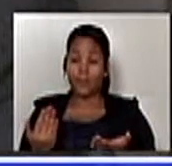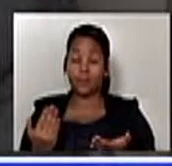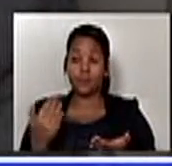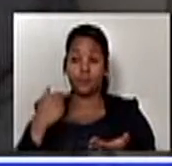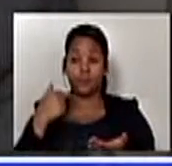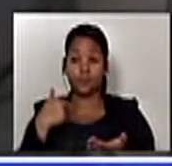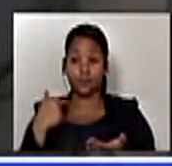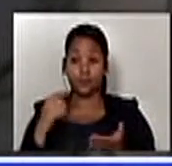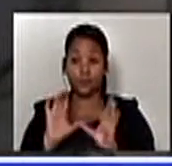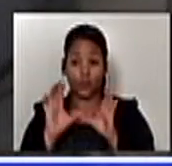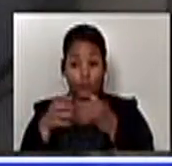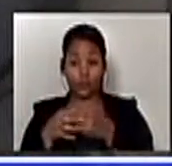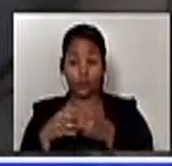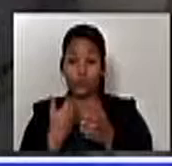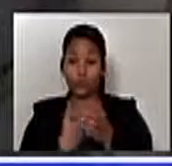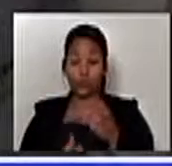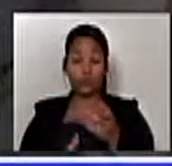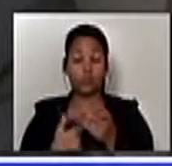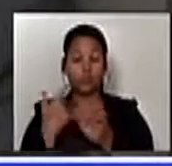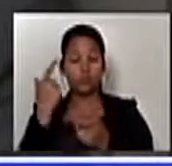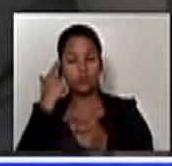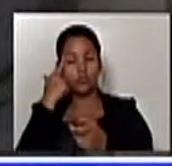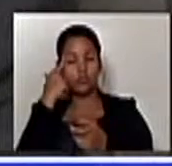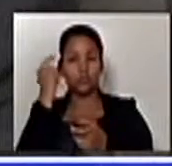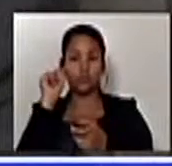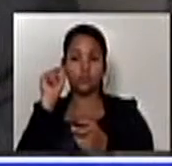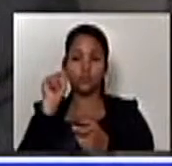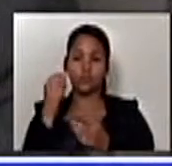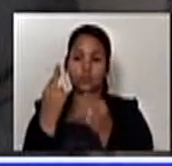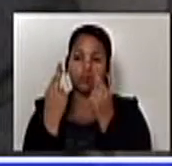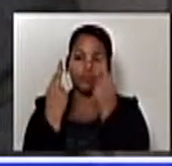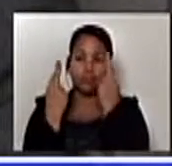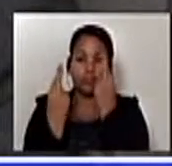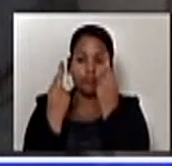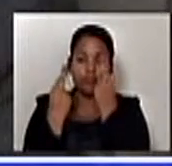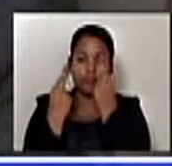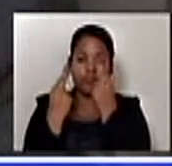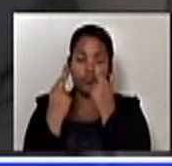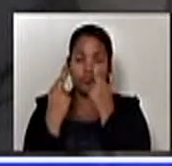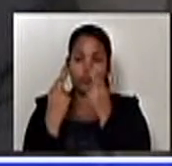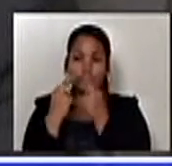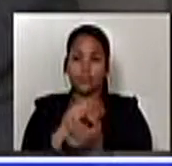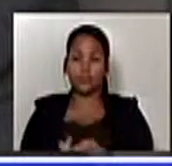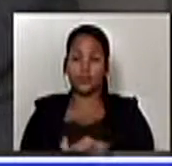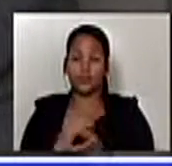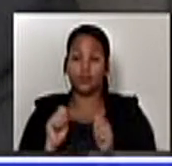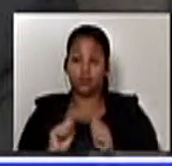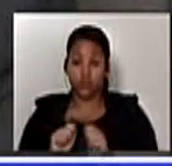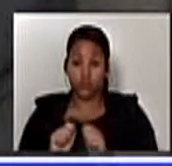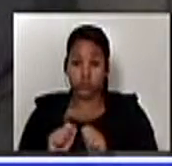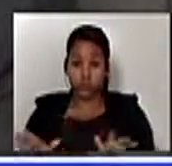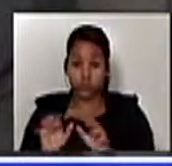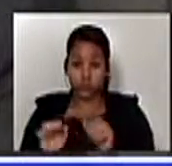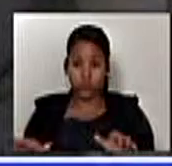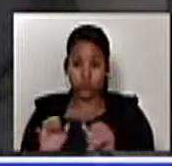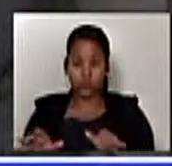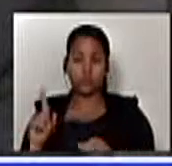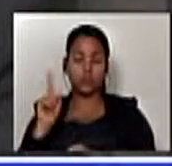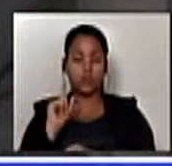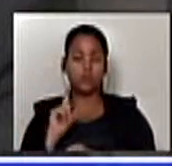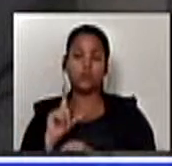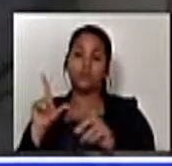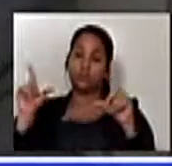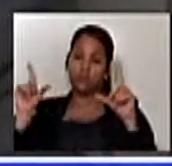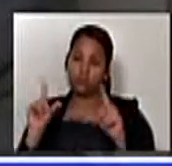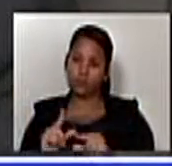estamos entrando agora o próximo ano, no sentido de diminuir as despesas do Estado, enquanto isso, na condição